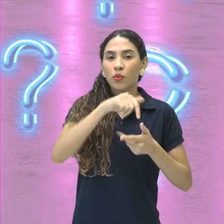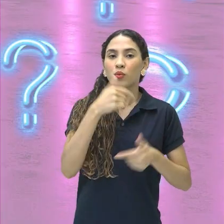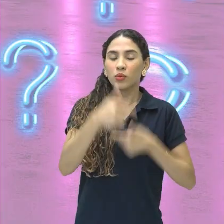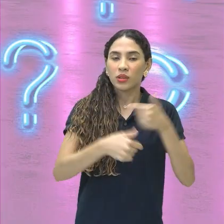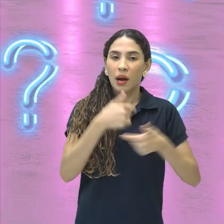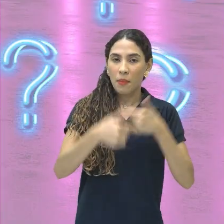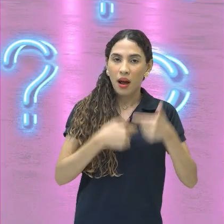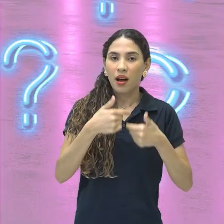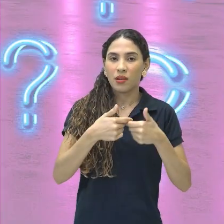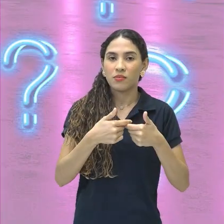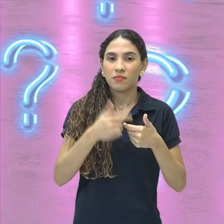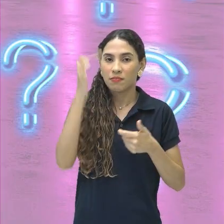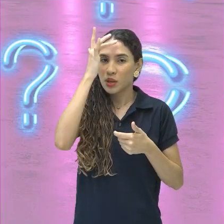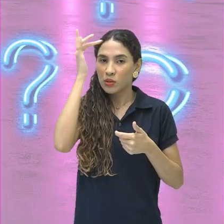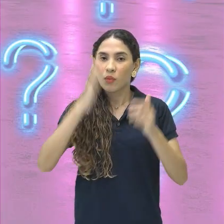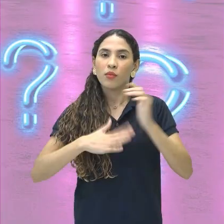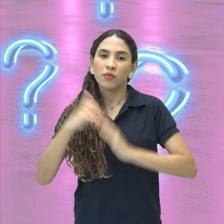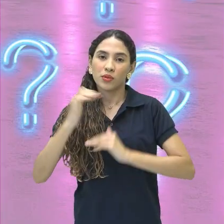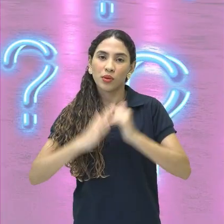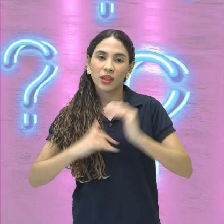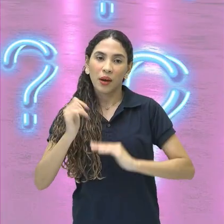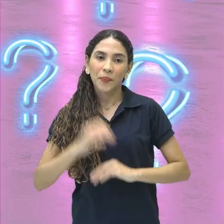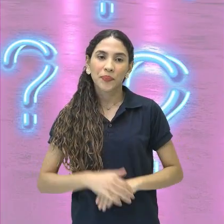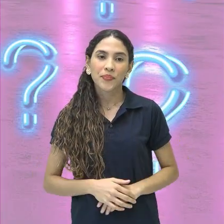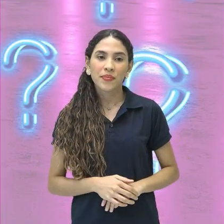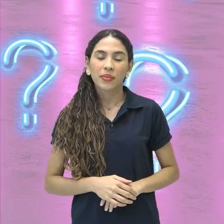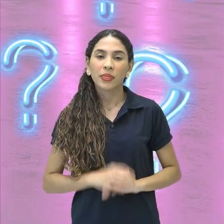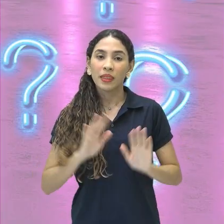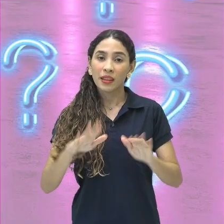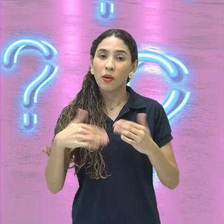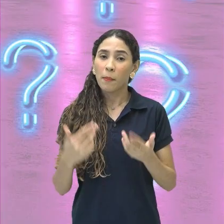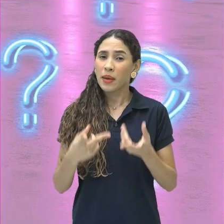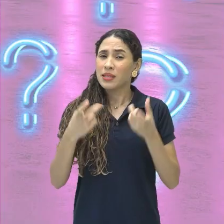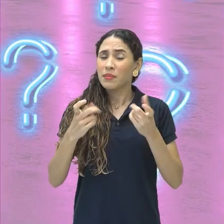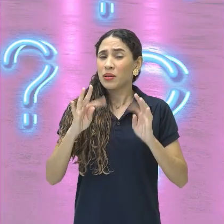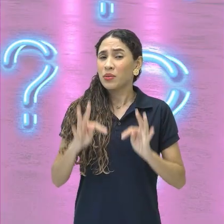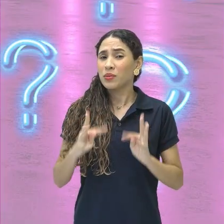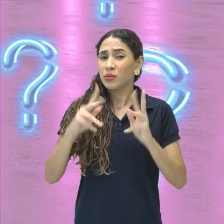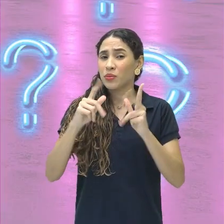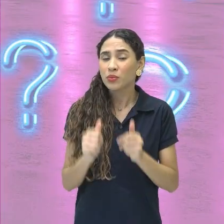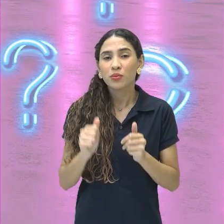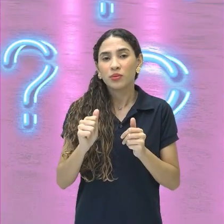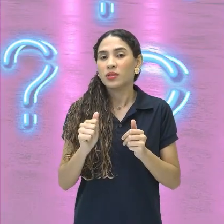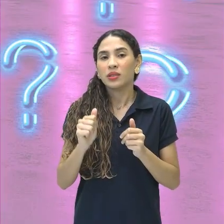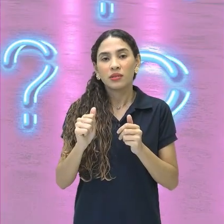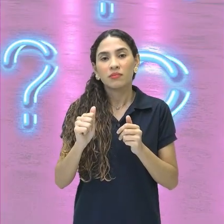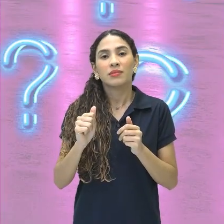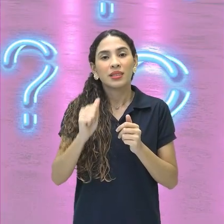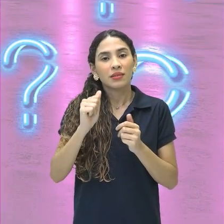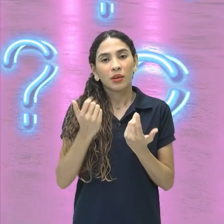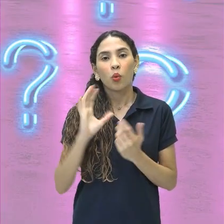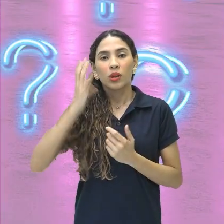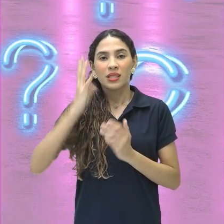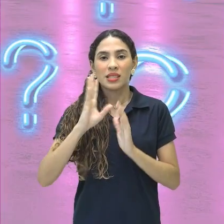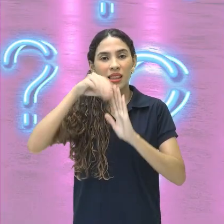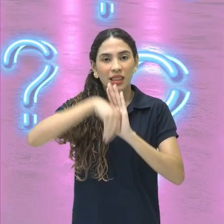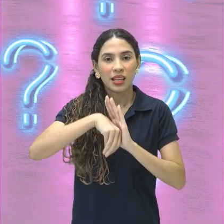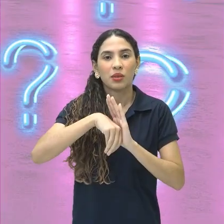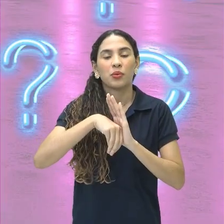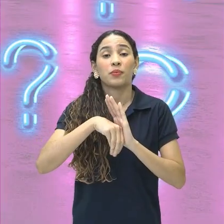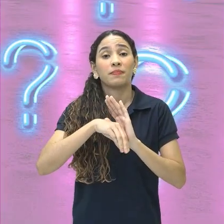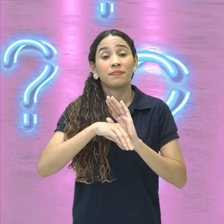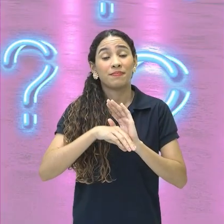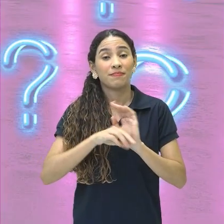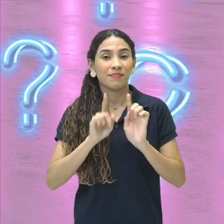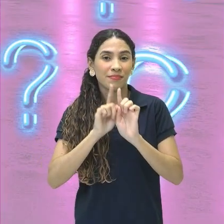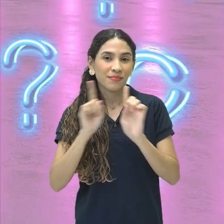trabalho, para o mundo do trabalhador, né, percebendo tudo isso que acontecia aí dentro. Né? E,